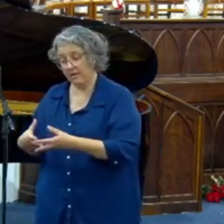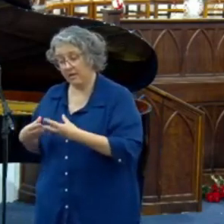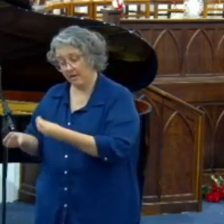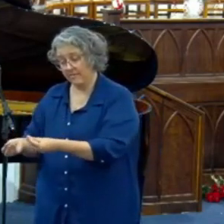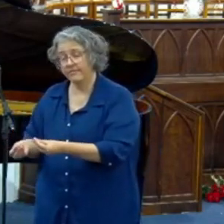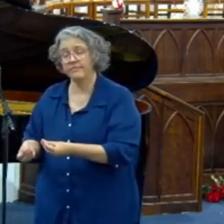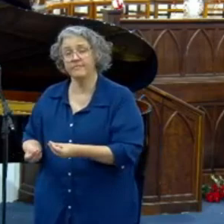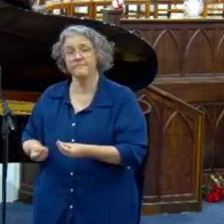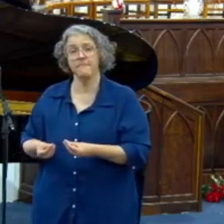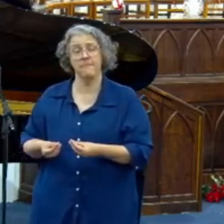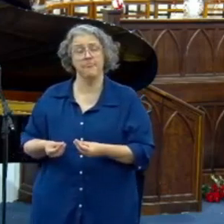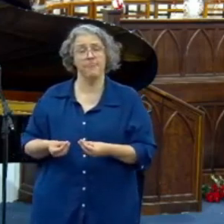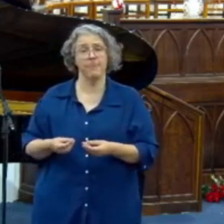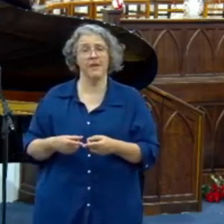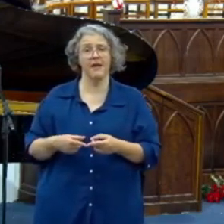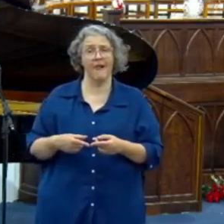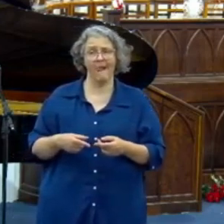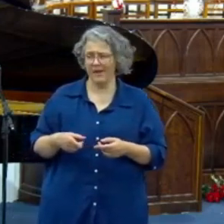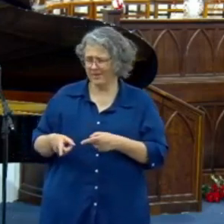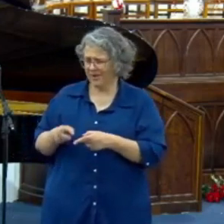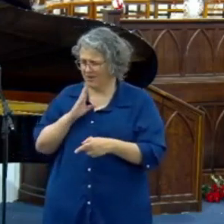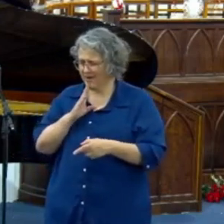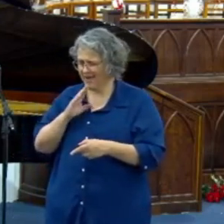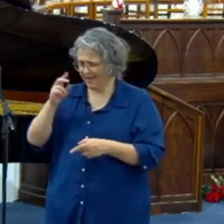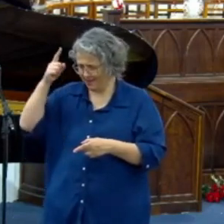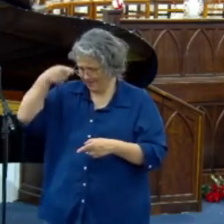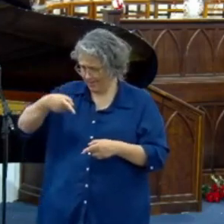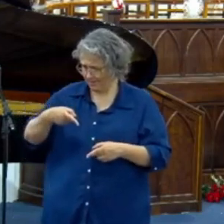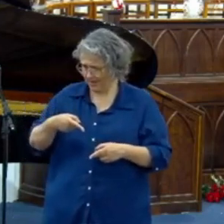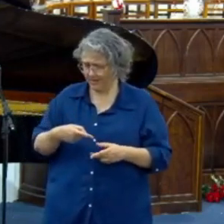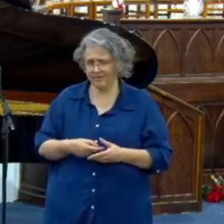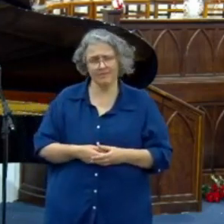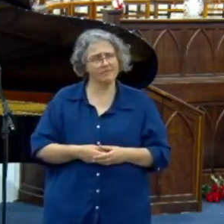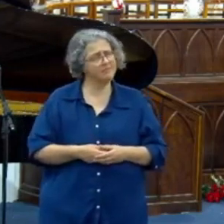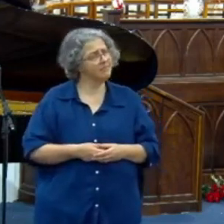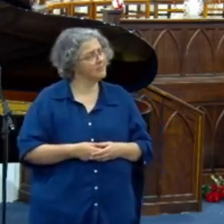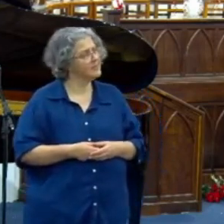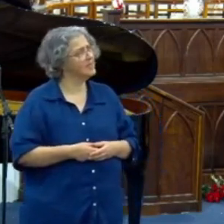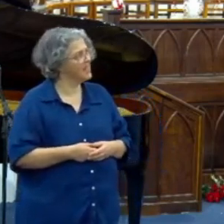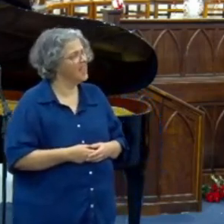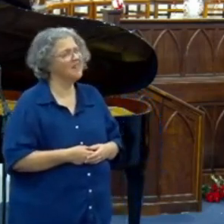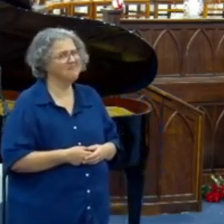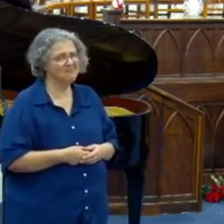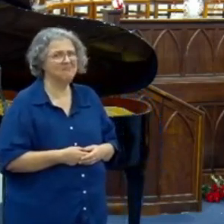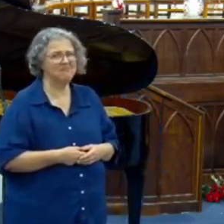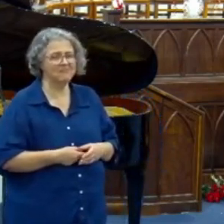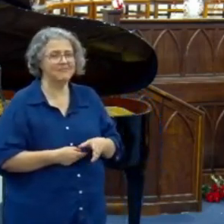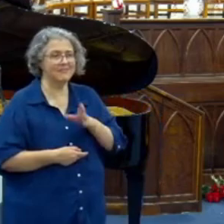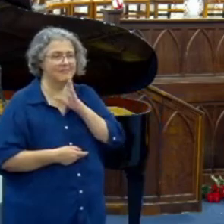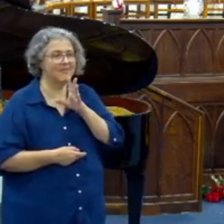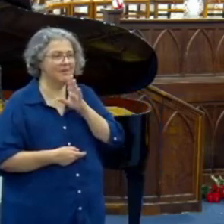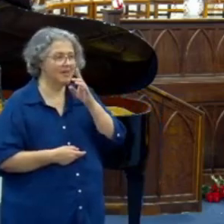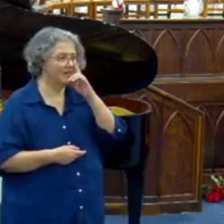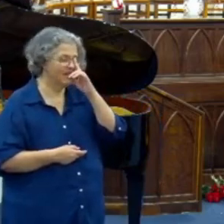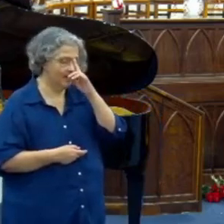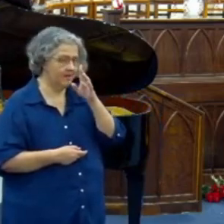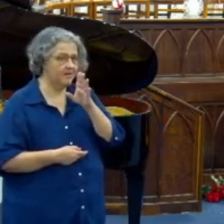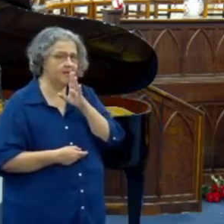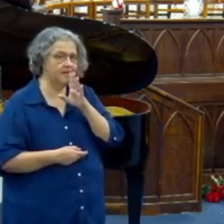conhece os mandamentos. A resposta do jovem foi assim, de tirar 10, como hoje muitos dos nossos,